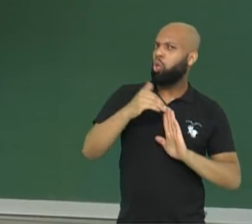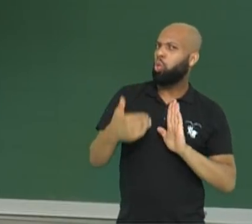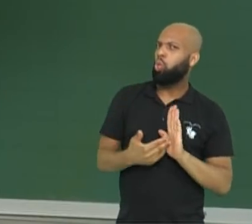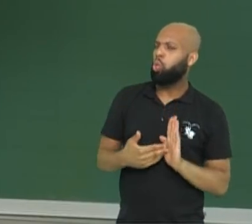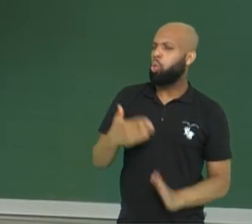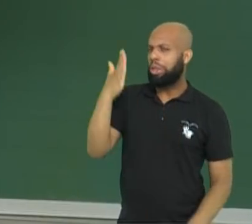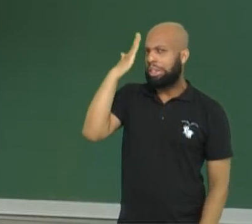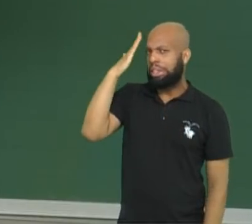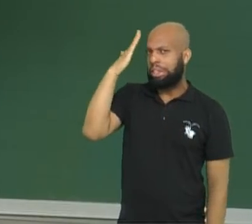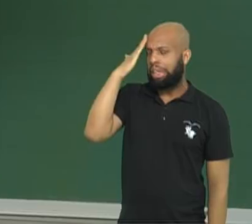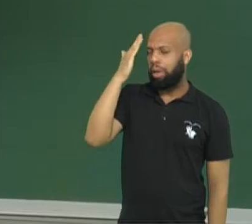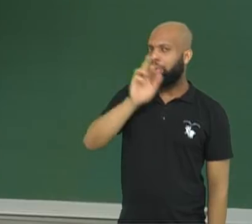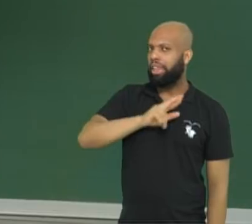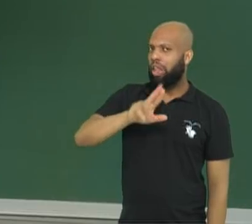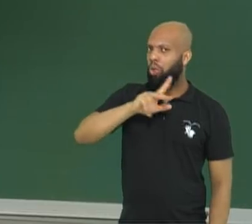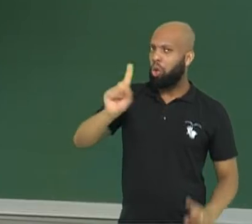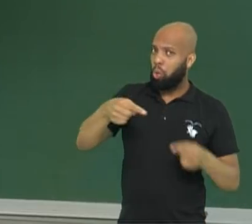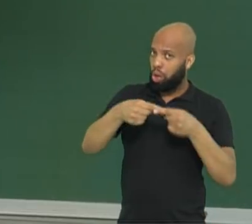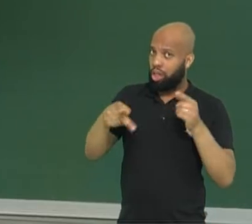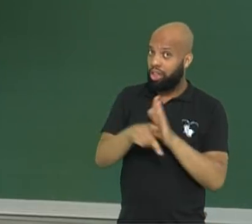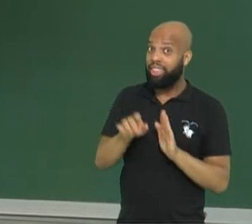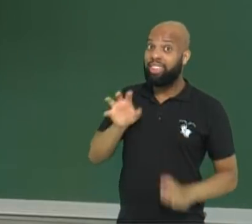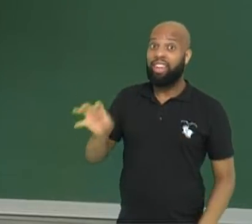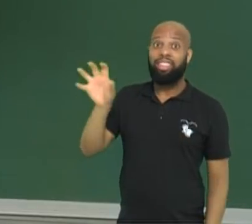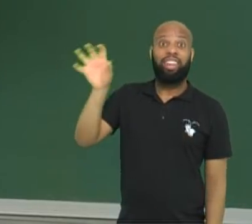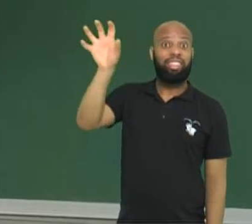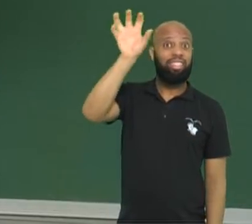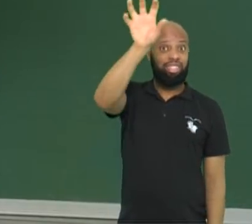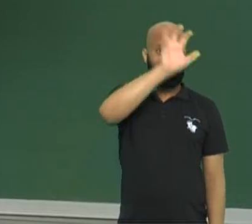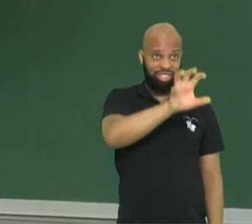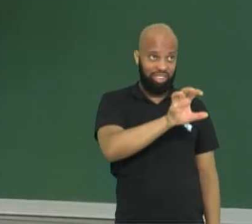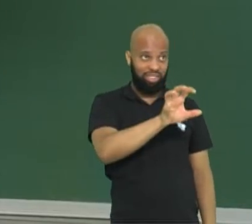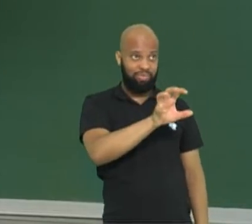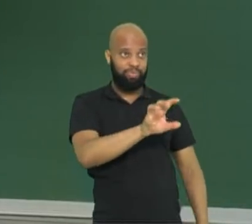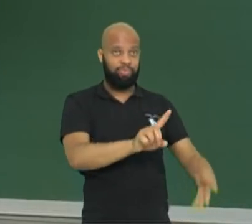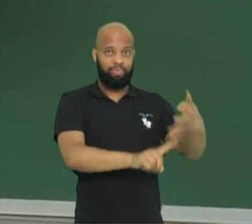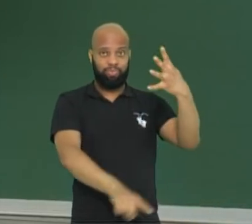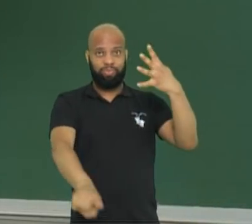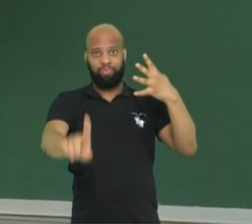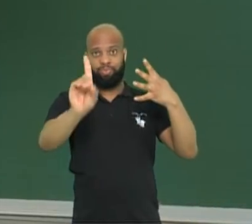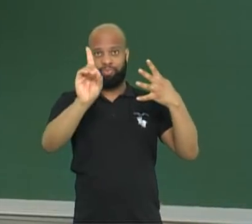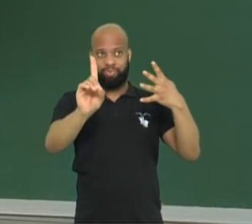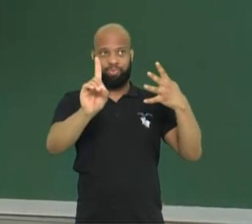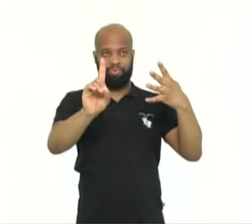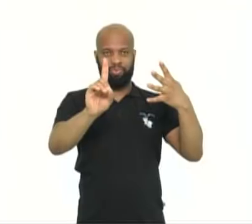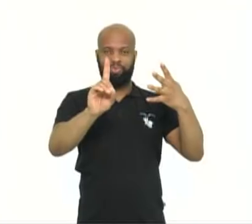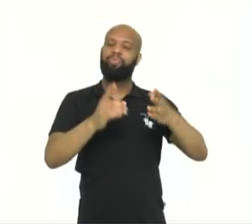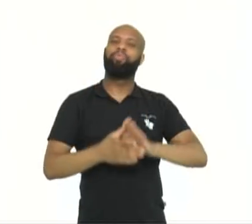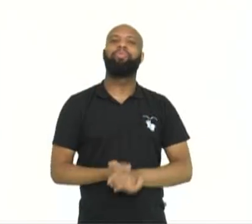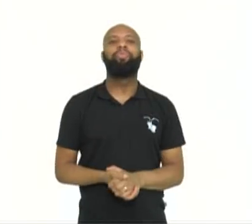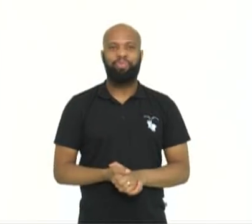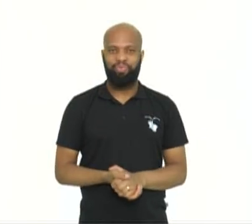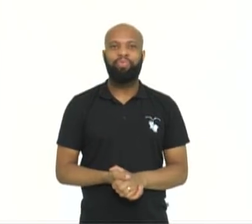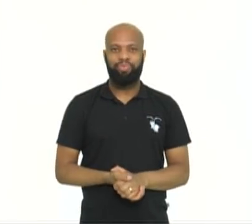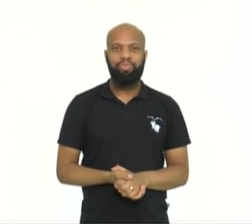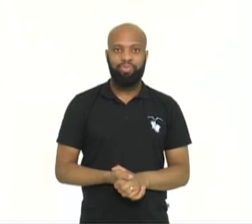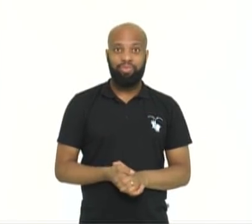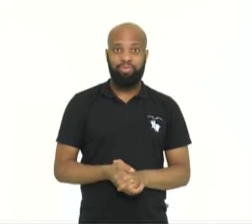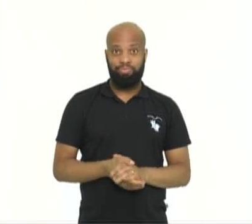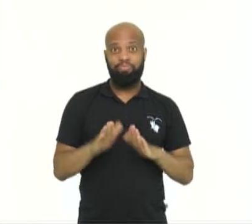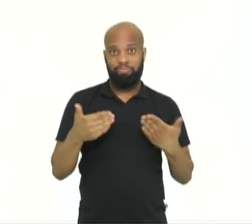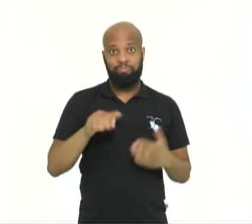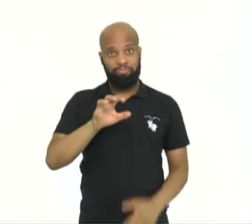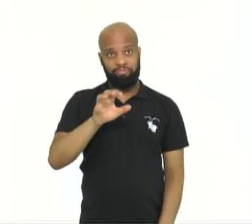esse conhecimento, então é de acordo com a região. Portanto, a variação aqui é regional, tá,